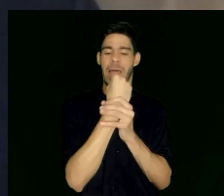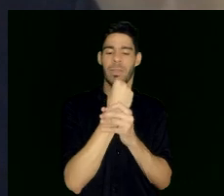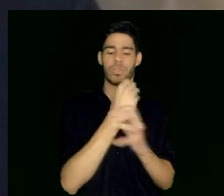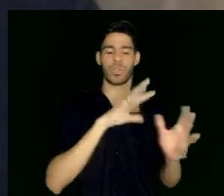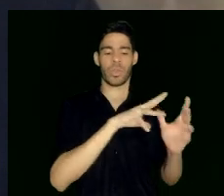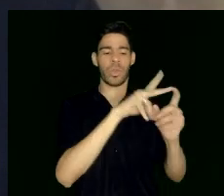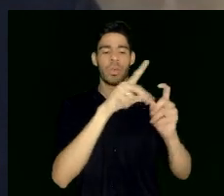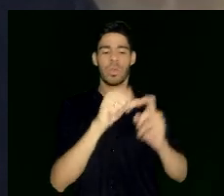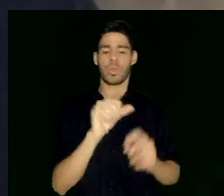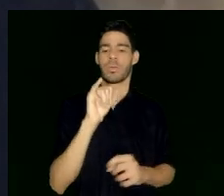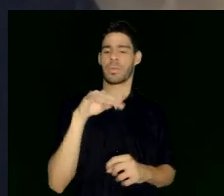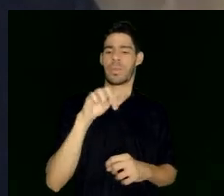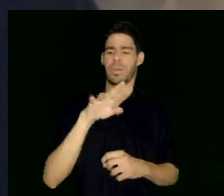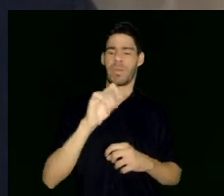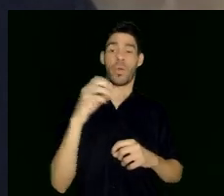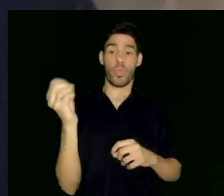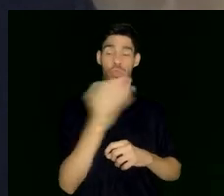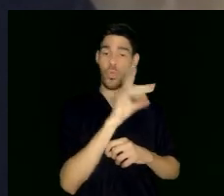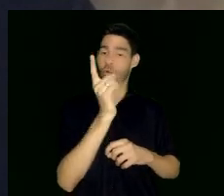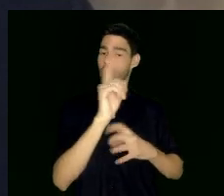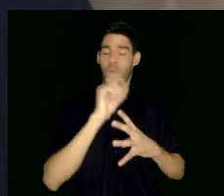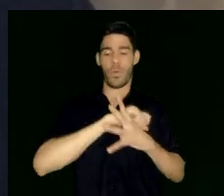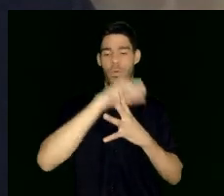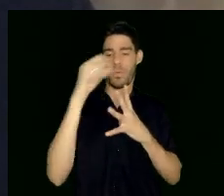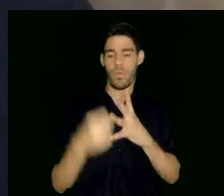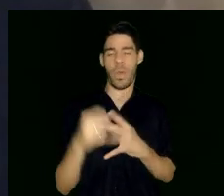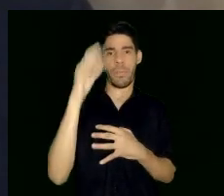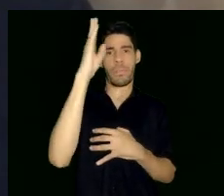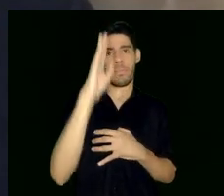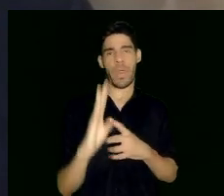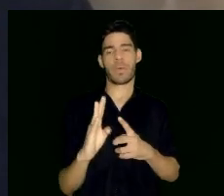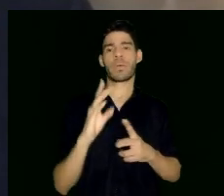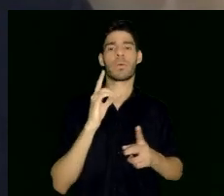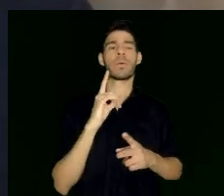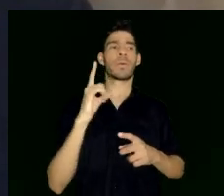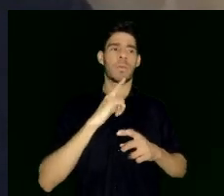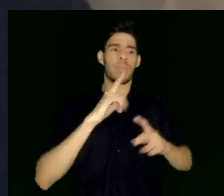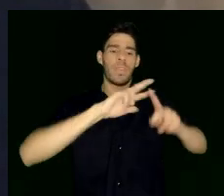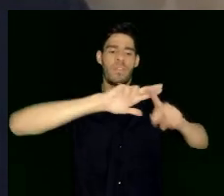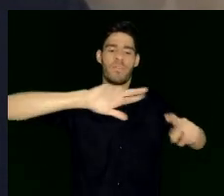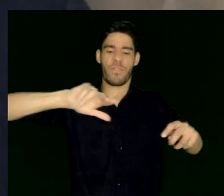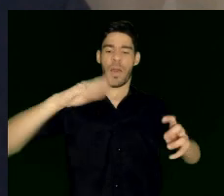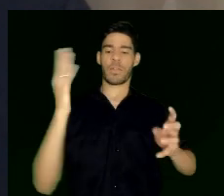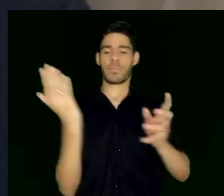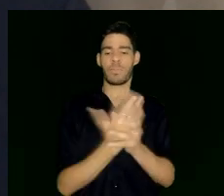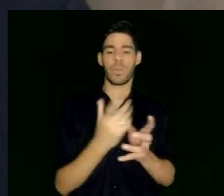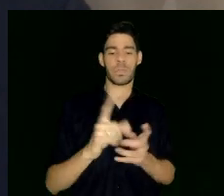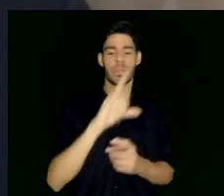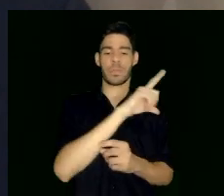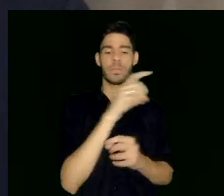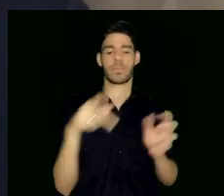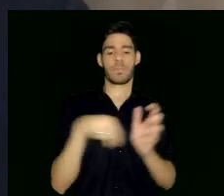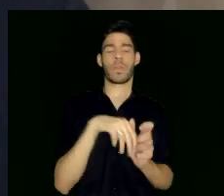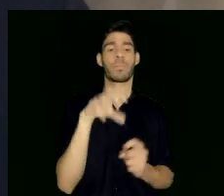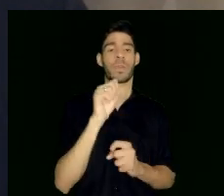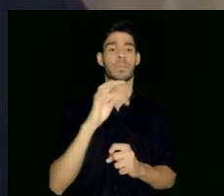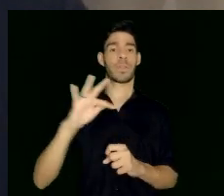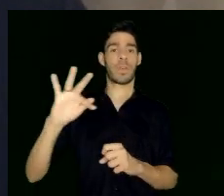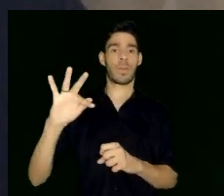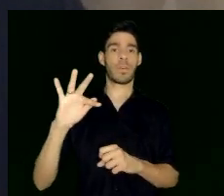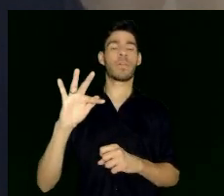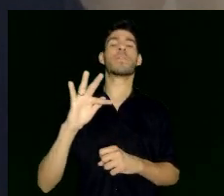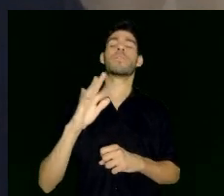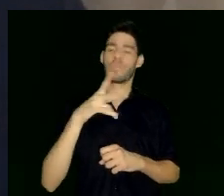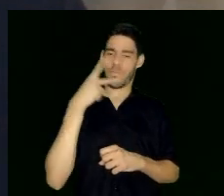um garantismo integral. Isto não é uma novidade dentro da jurisprudência brasileira, nós encontramos vários precedentes do Supremo Tribunal